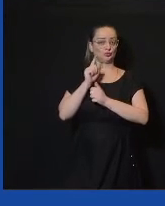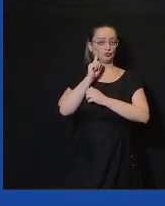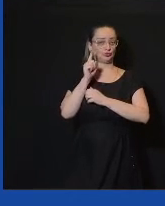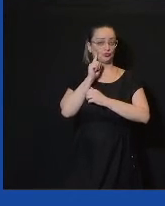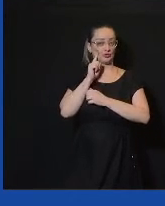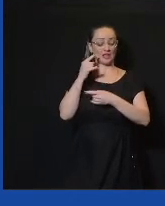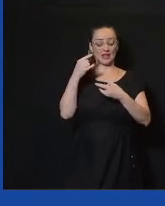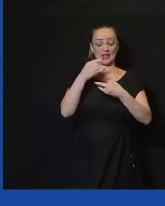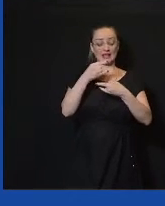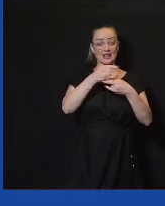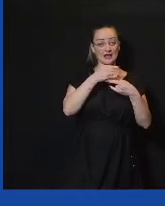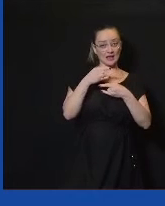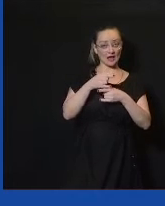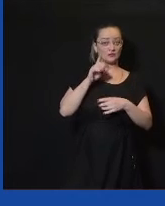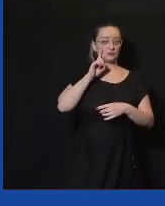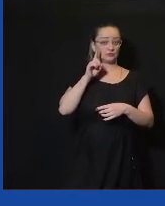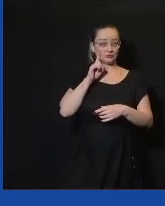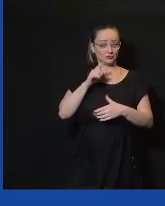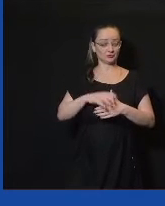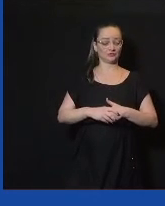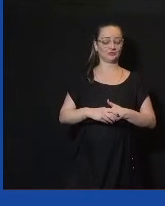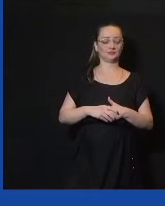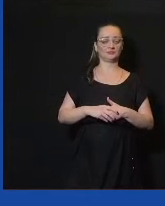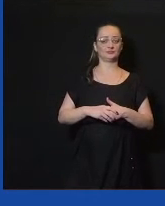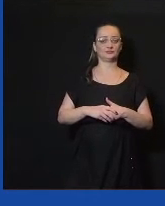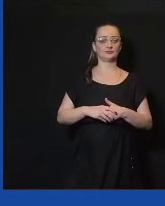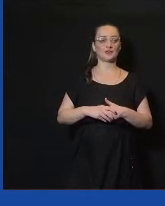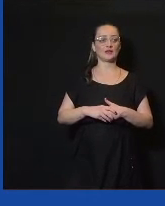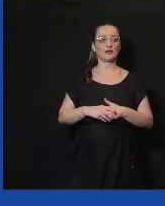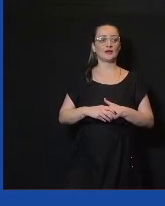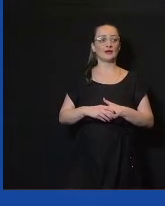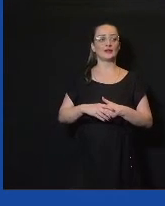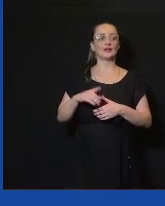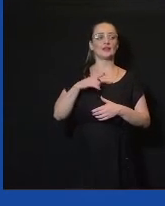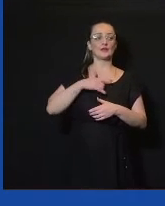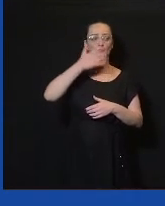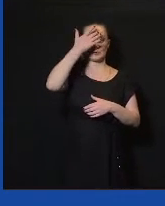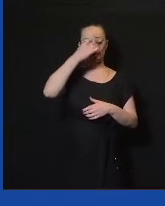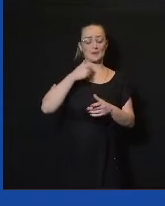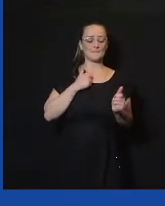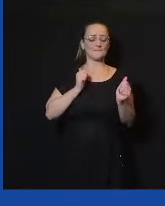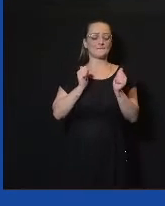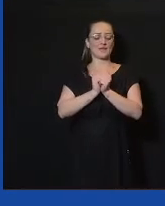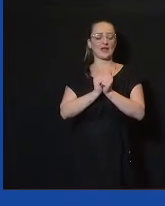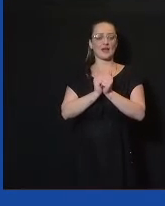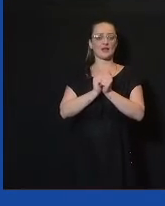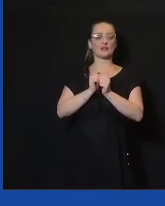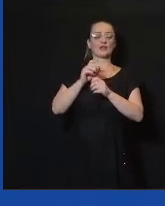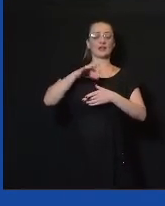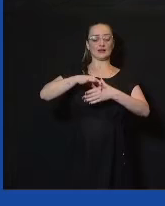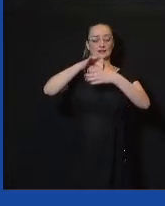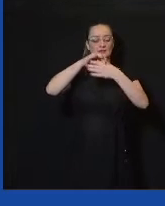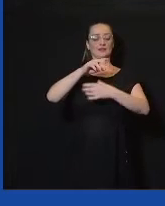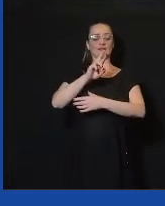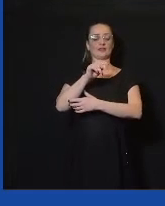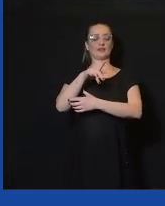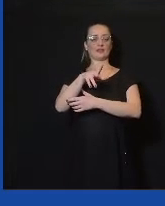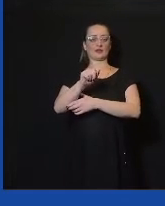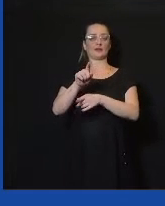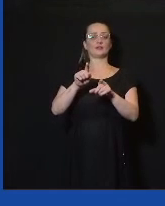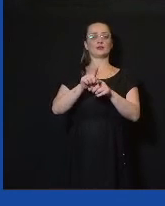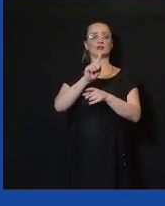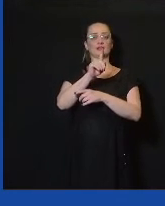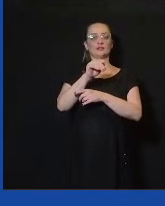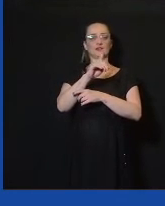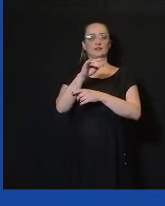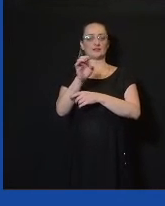lives diárias e cotidianas, o entendimento próximo de todo o trabalho que lideranças como a Renata, o Zezé, que organizações como a CUF e o Juliano